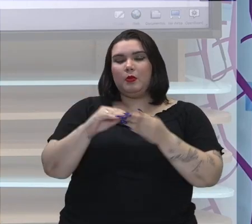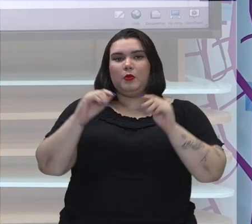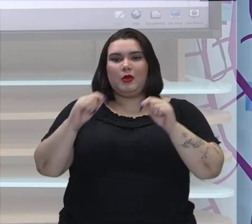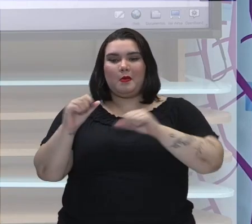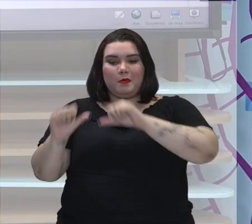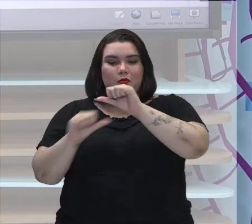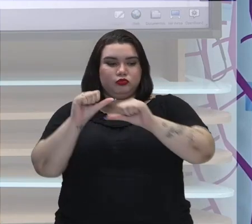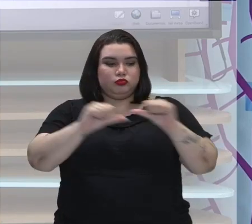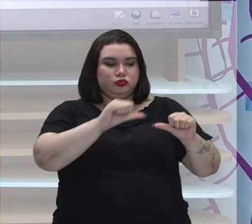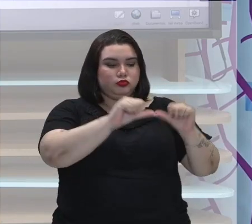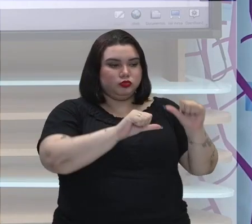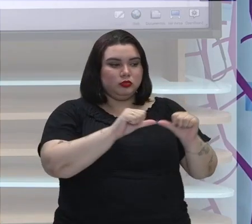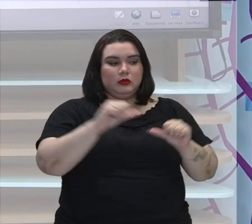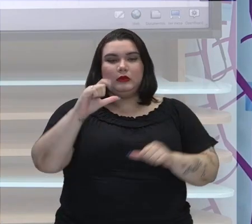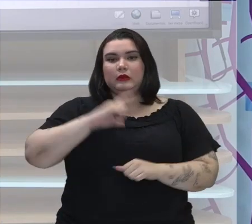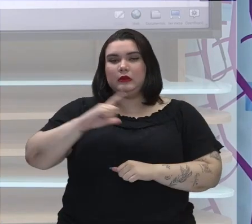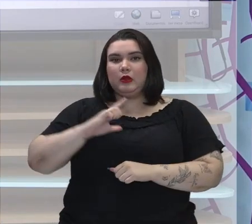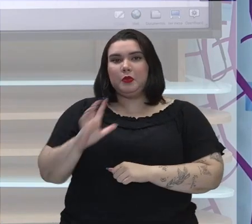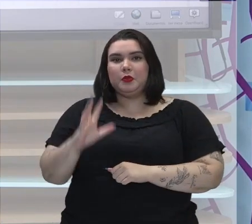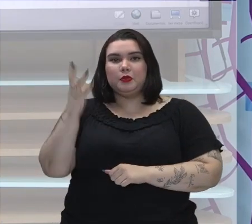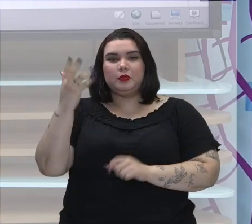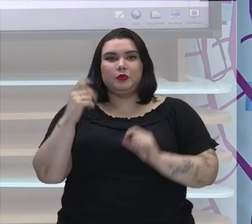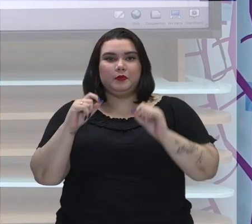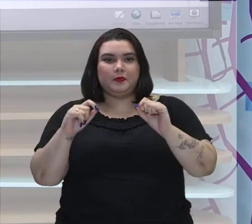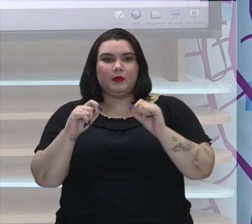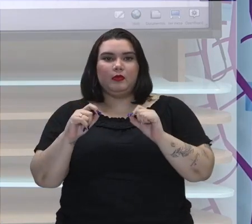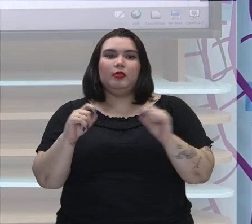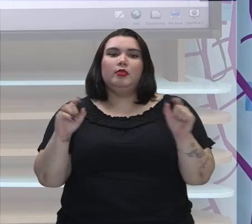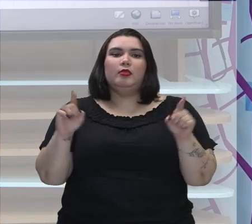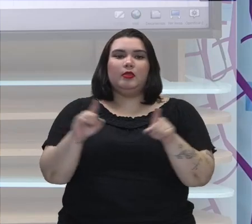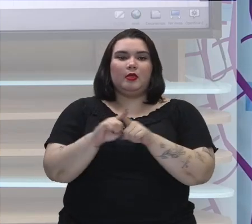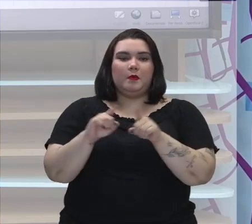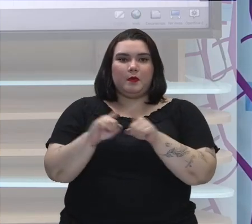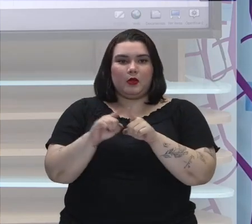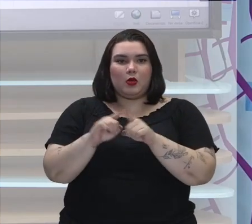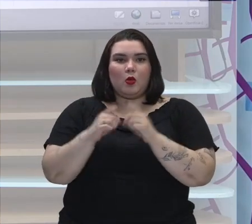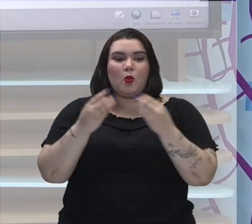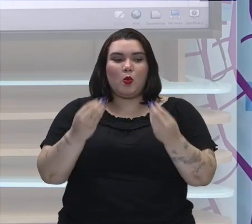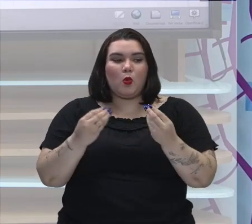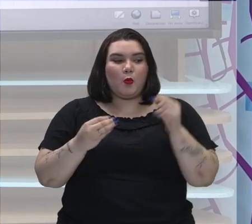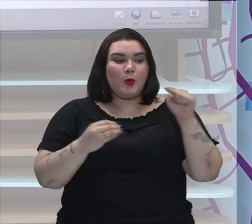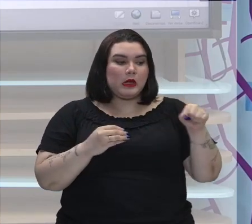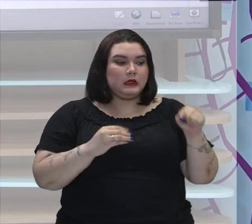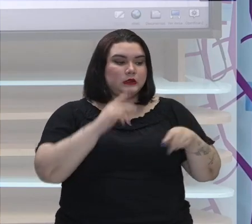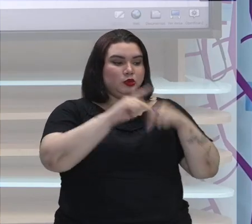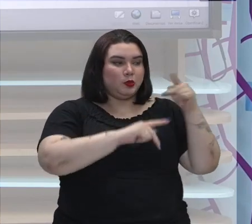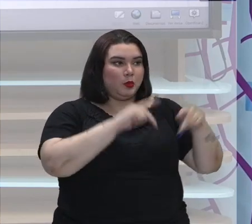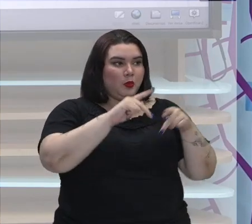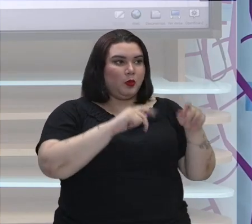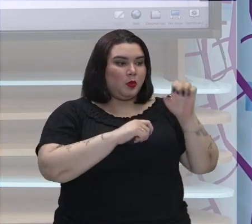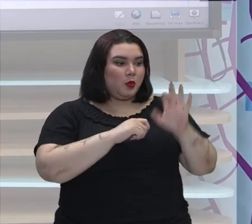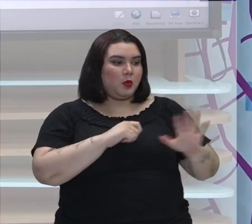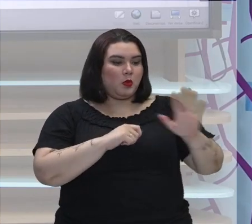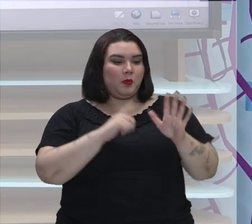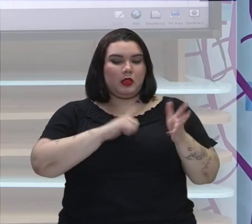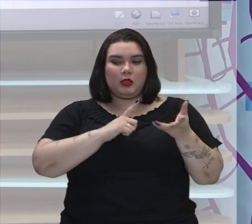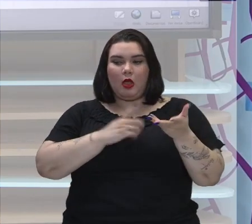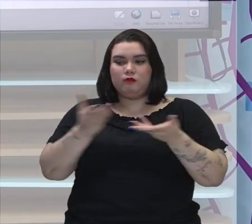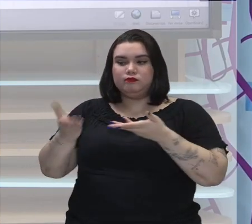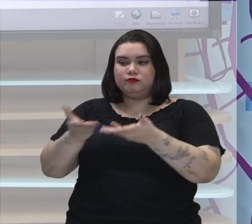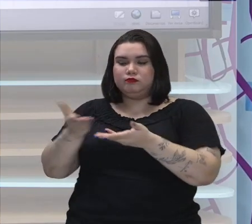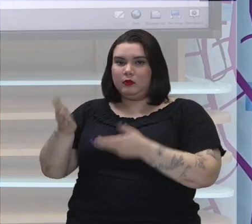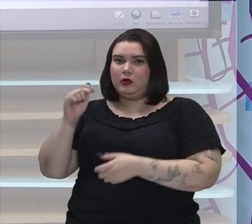mudanças elas vão ocorrer justamente também no tratamento para com esses povos. E é a partir